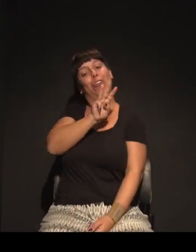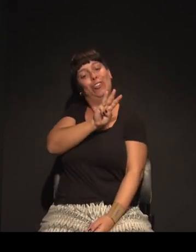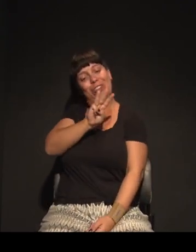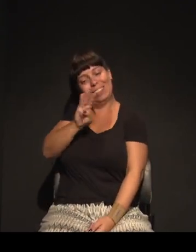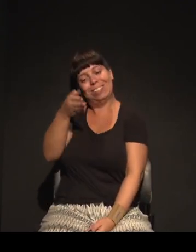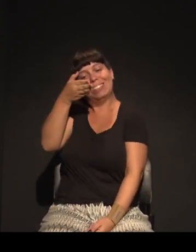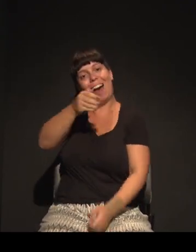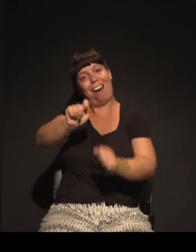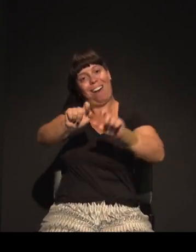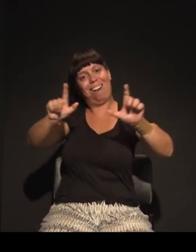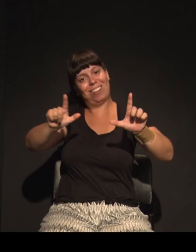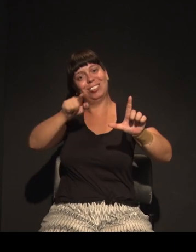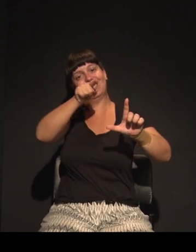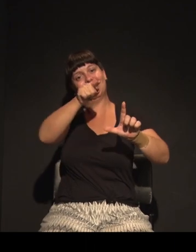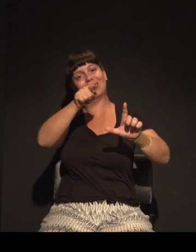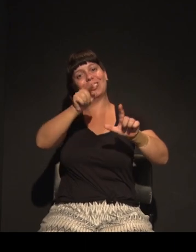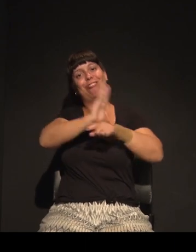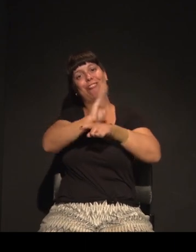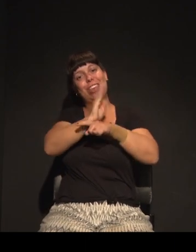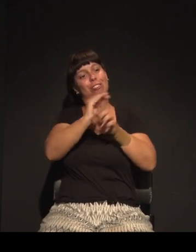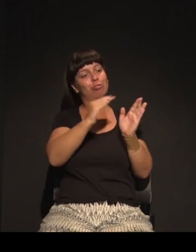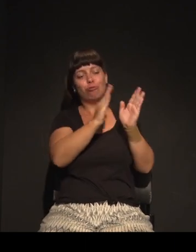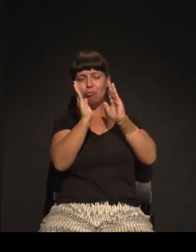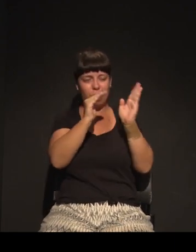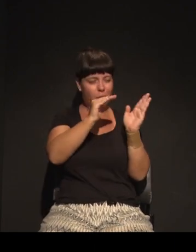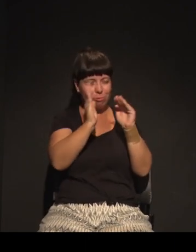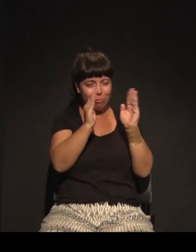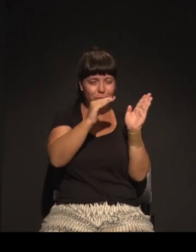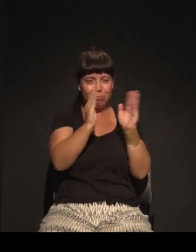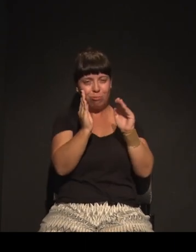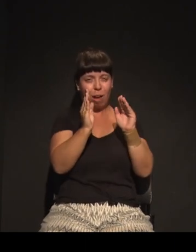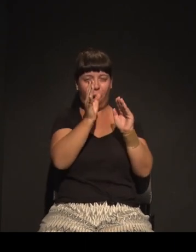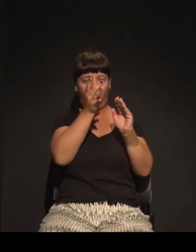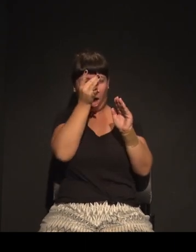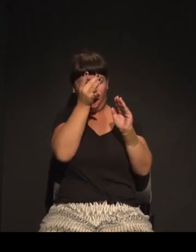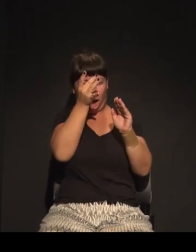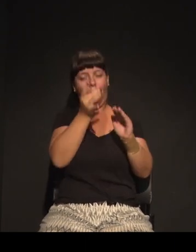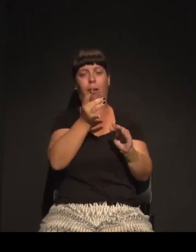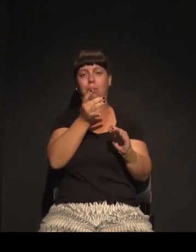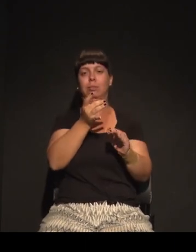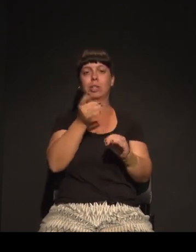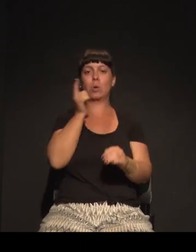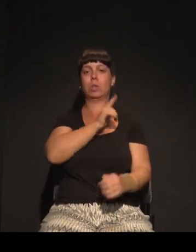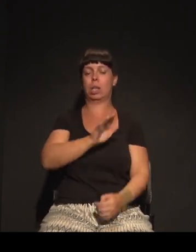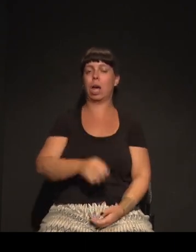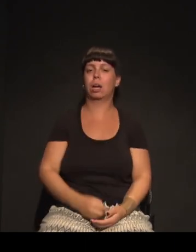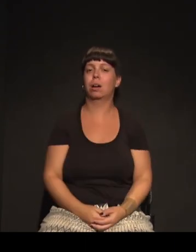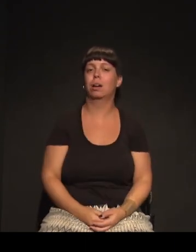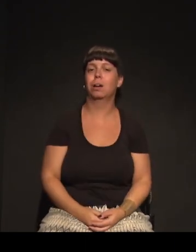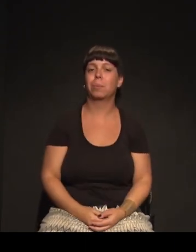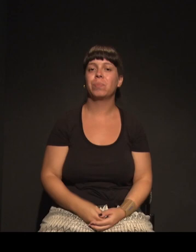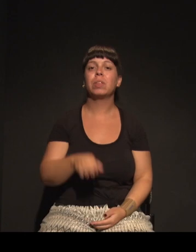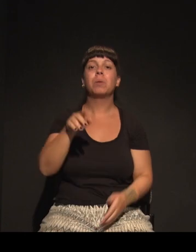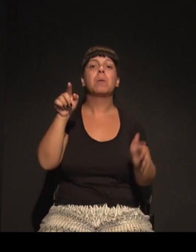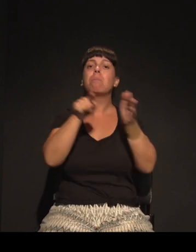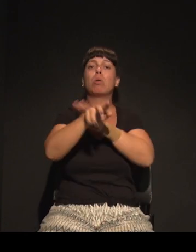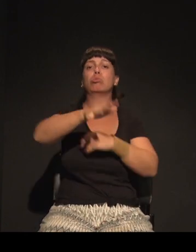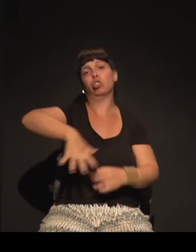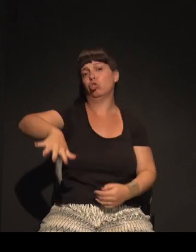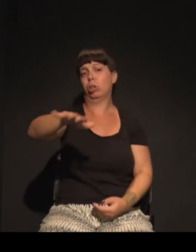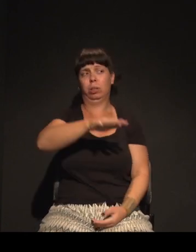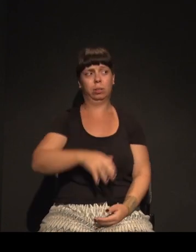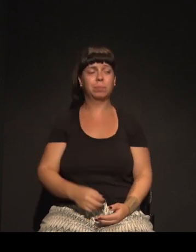que vai estar lá quantas vezes quiserem até aprender né é isso mesmo uma pergunta geral aqui pra